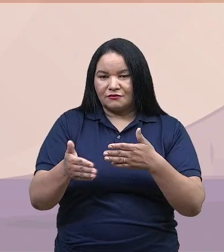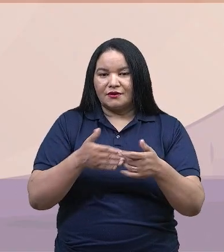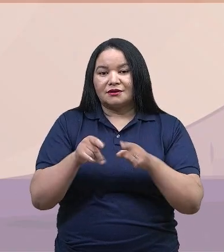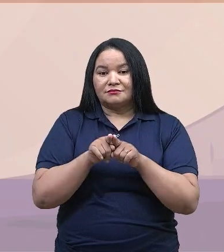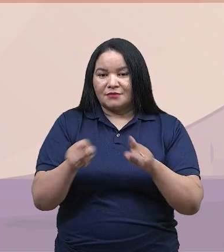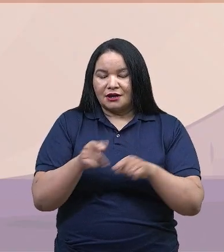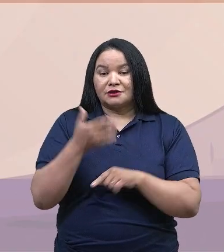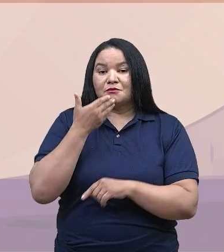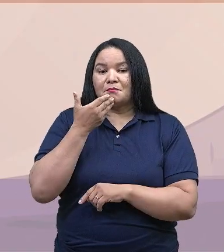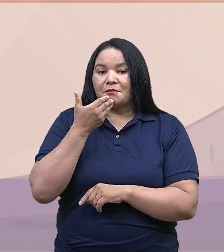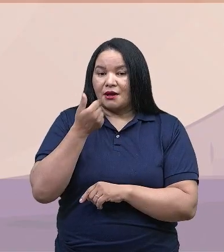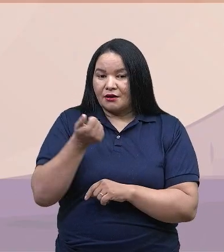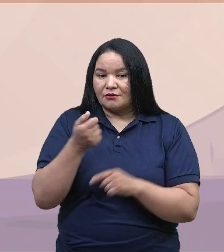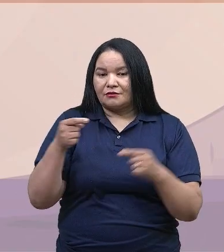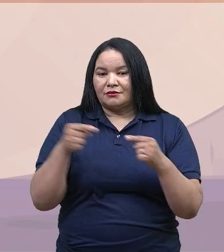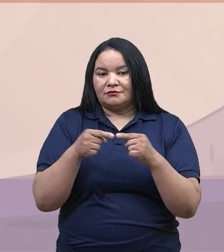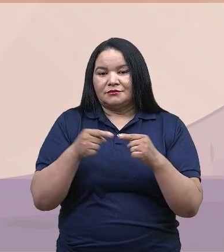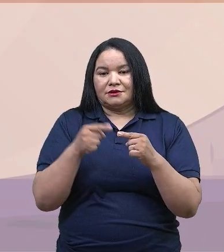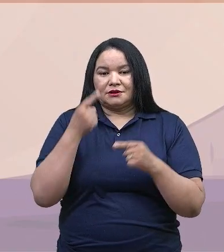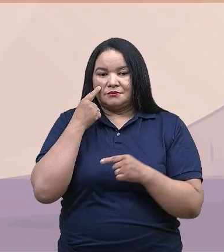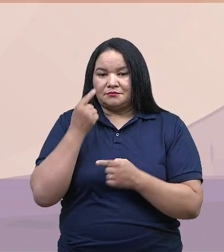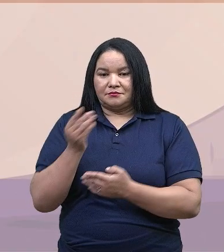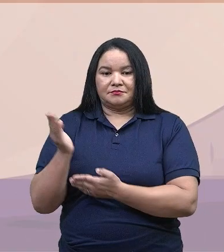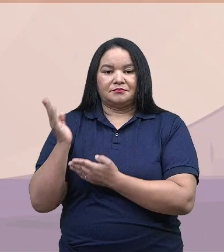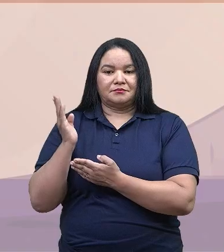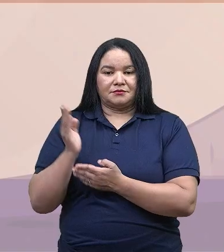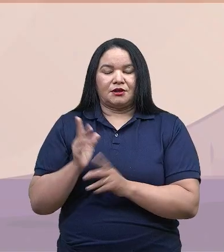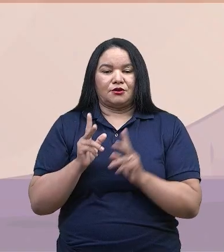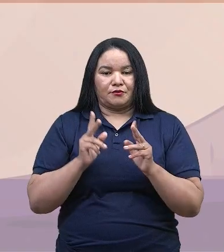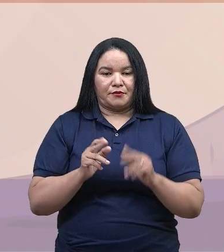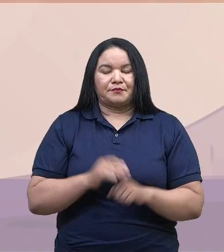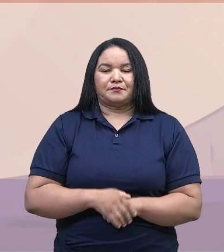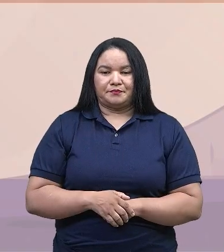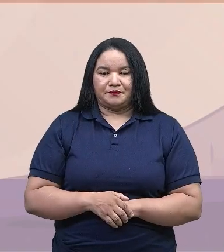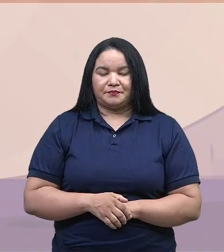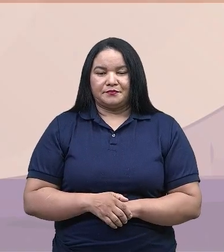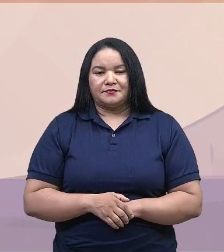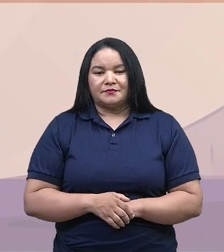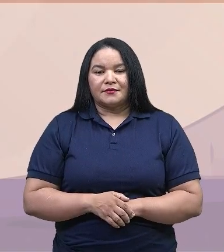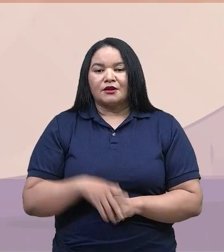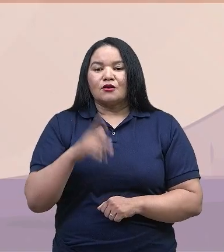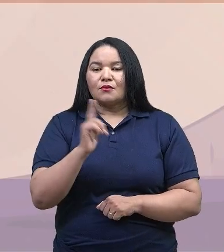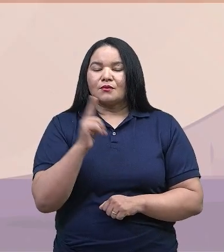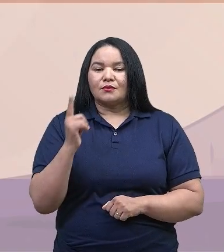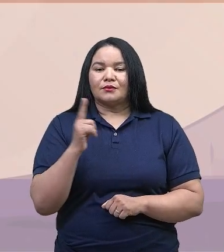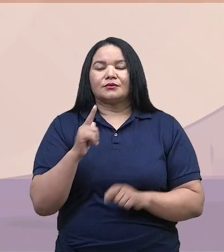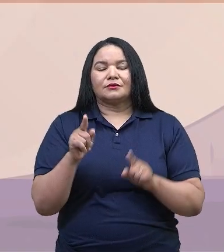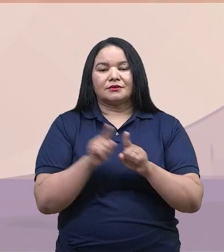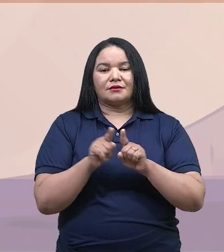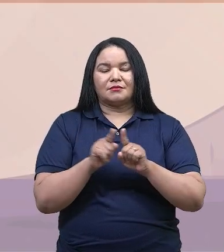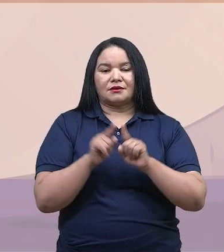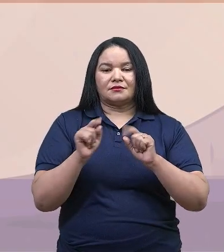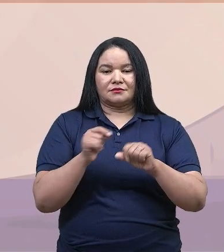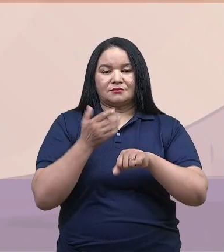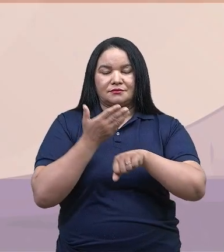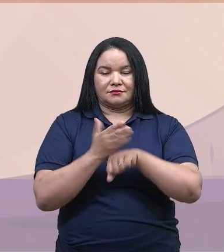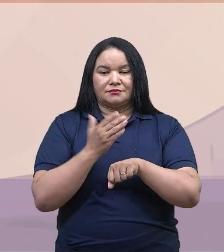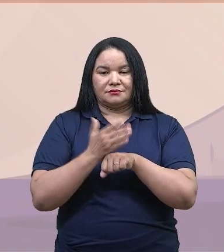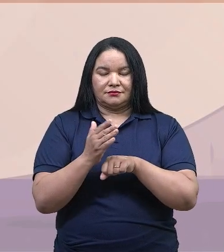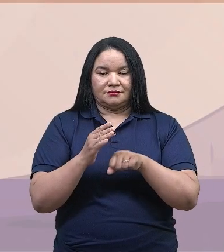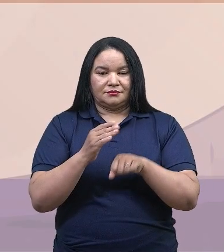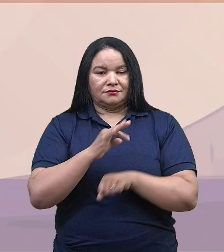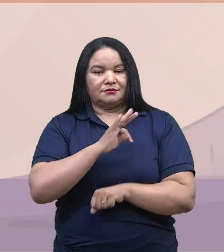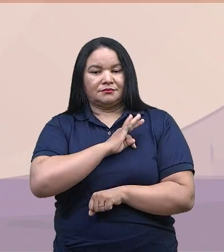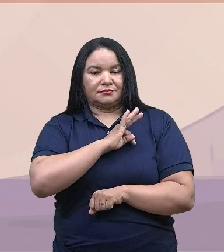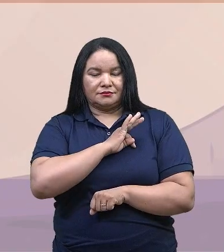ambiente adequado é a melhor opção que a gente tem. A gente vai ter uma modalidade que, com o tempo, com o desenvolvimento de técnica,